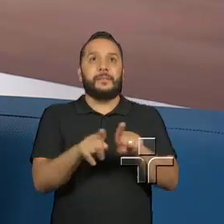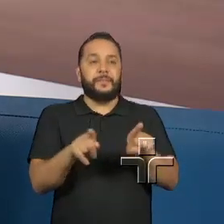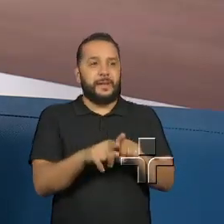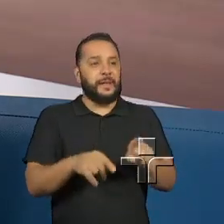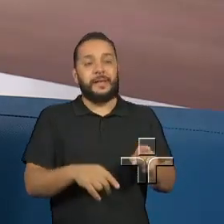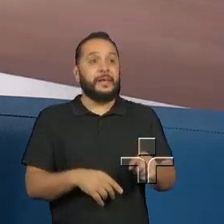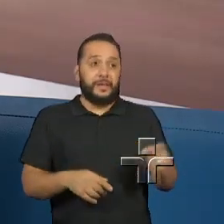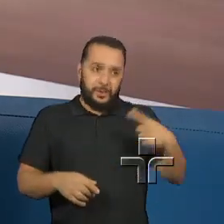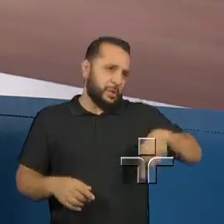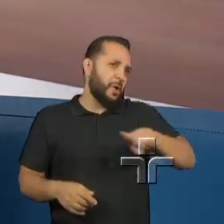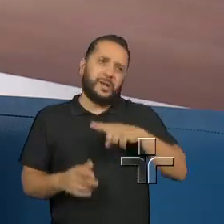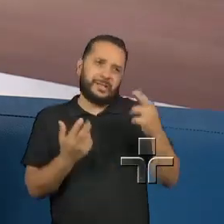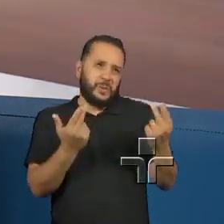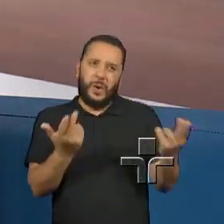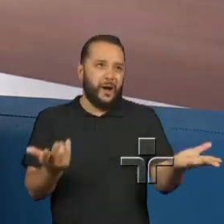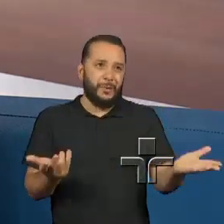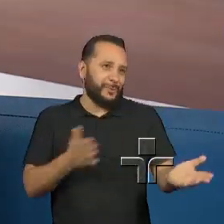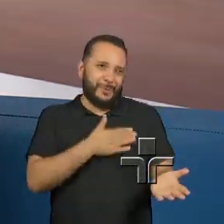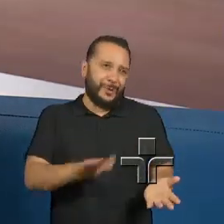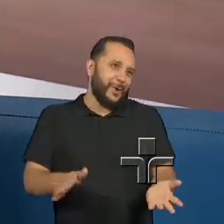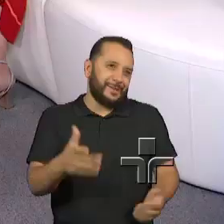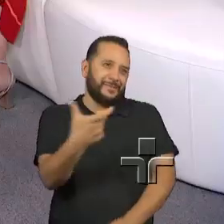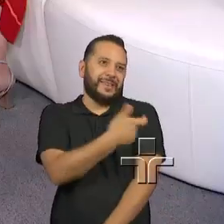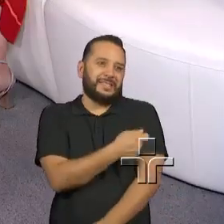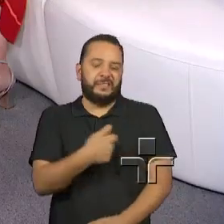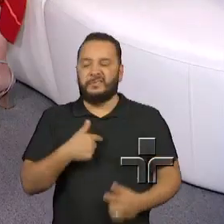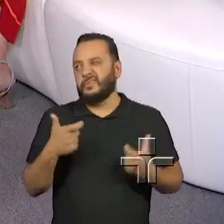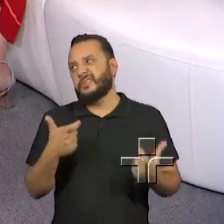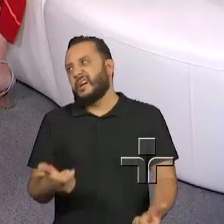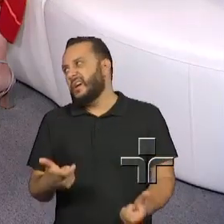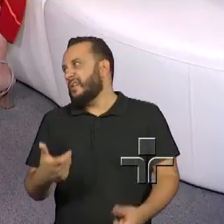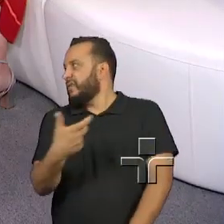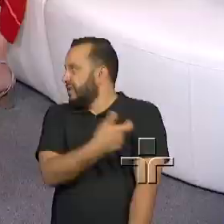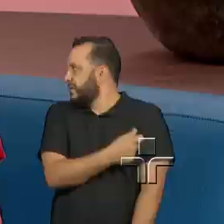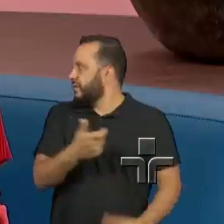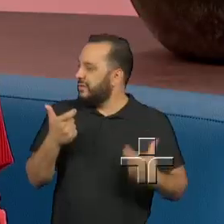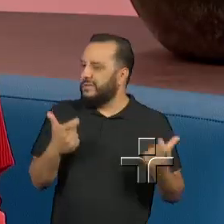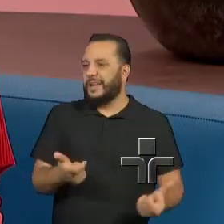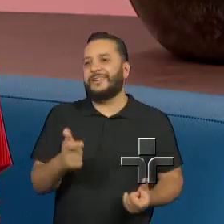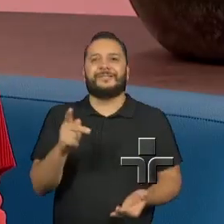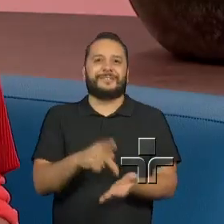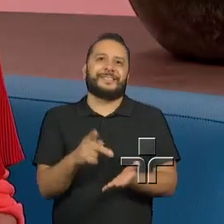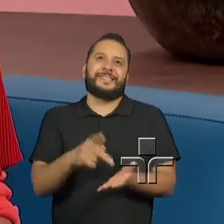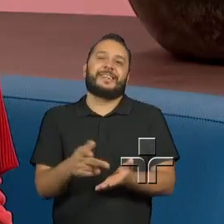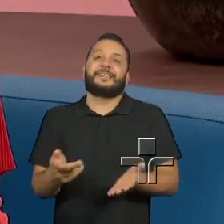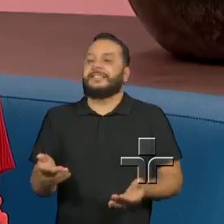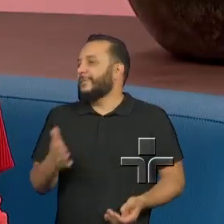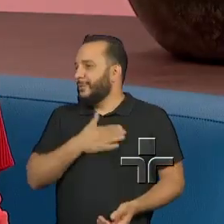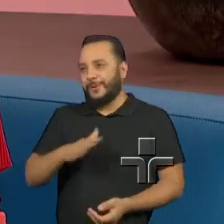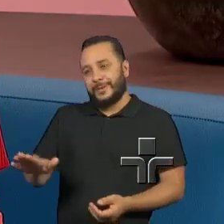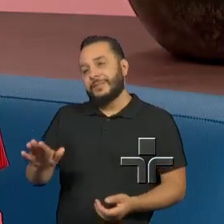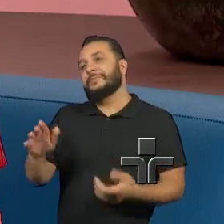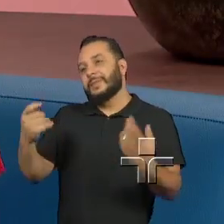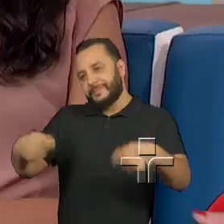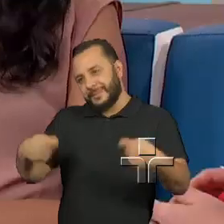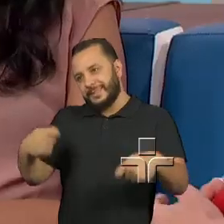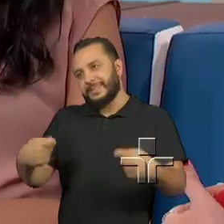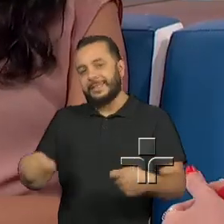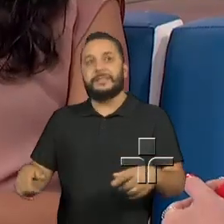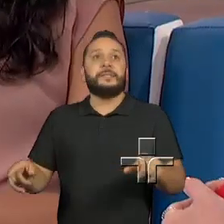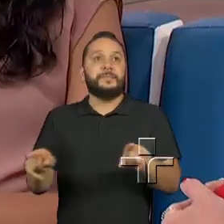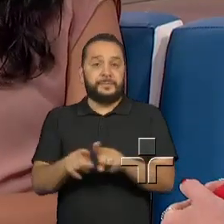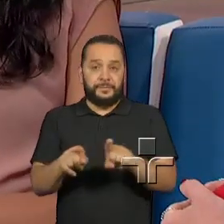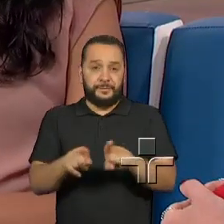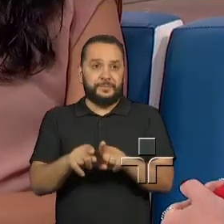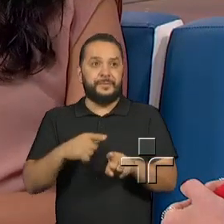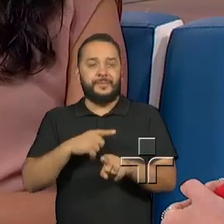vou tomar vacina hoje. Não. Ai, vou tomar vacina hoje. Né? Ninguém gosta, gente. Né? Ninguém gosta, mas é necessário. E hoje em dia, até os